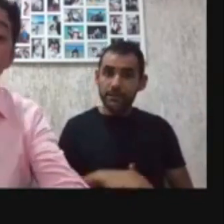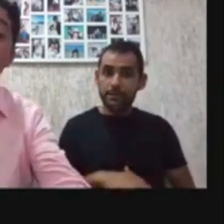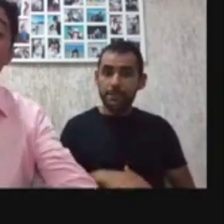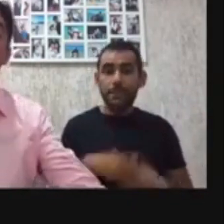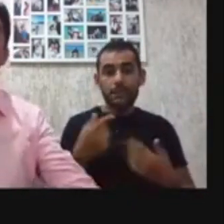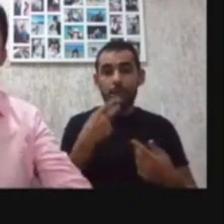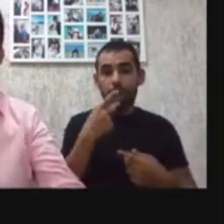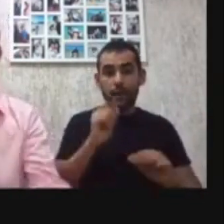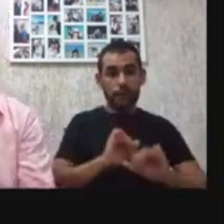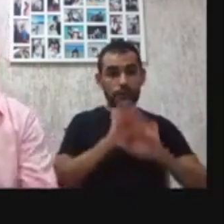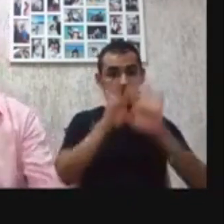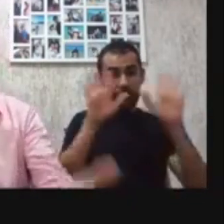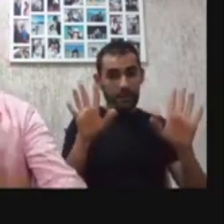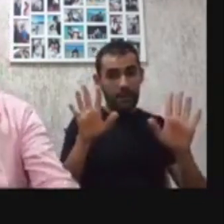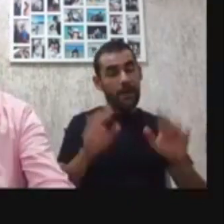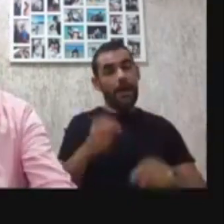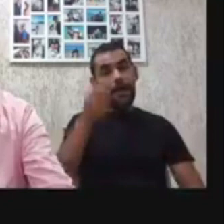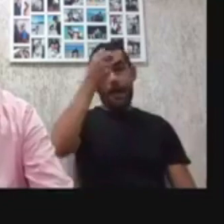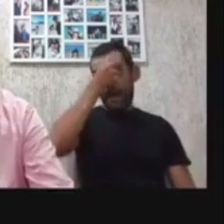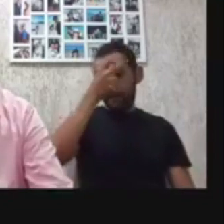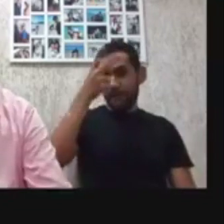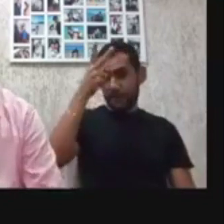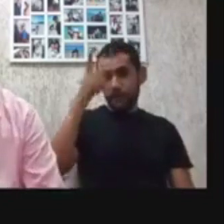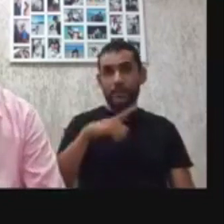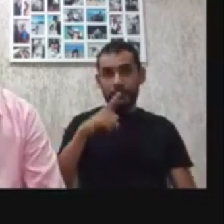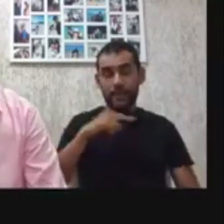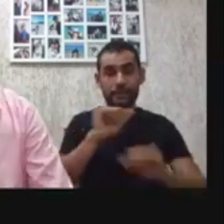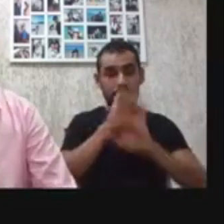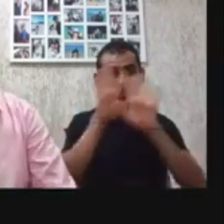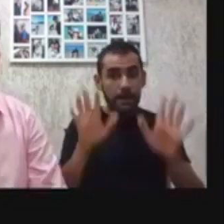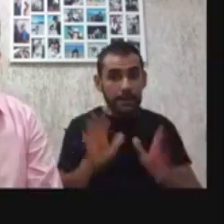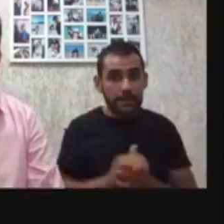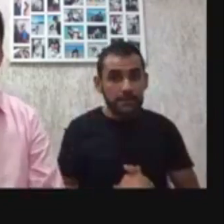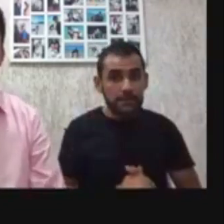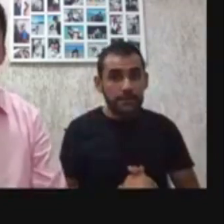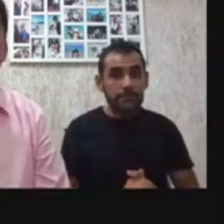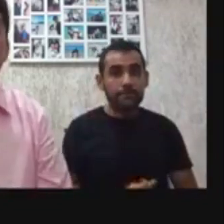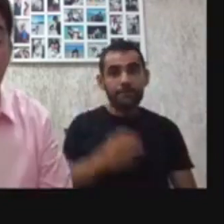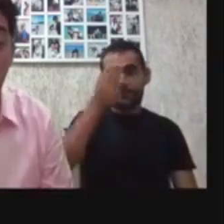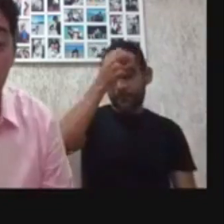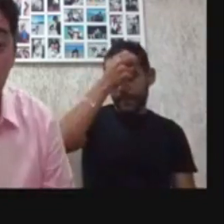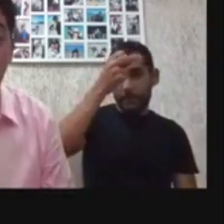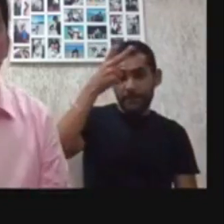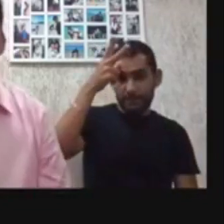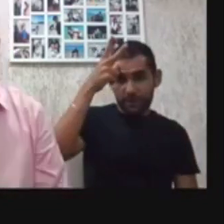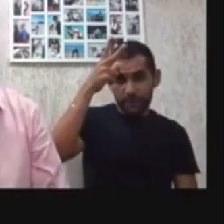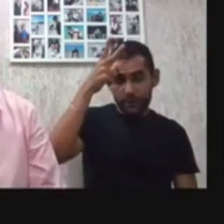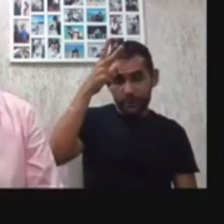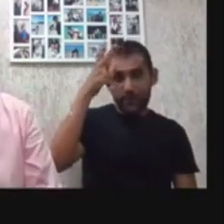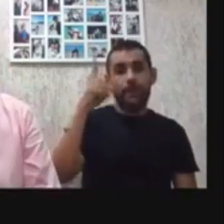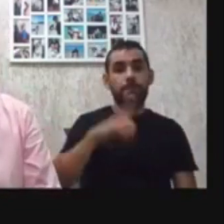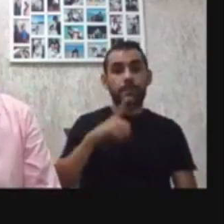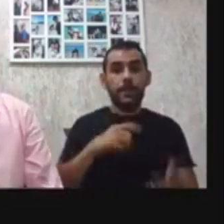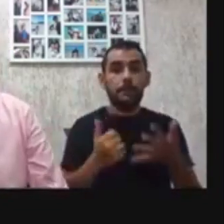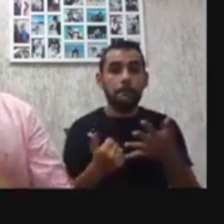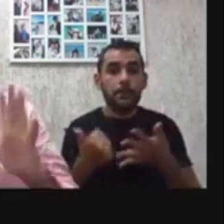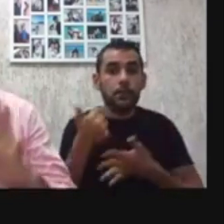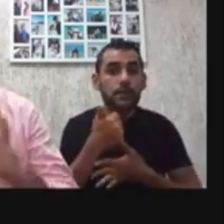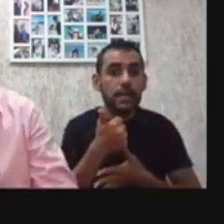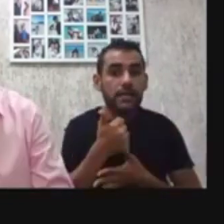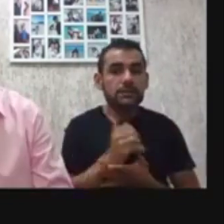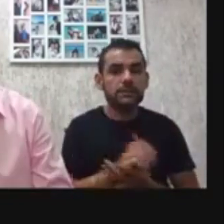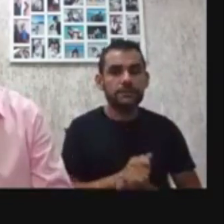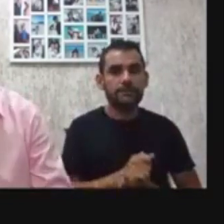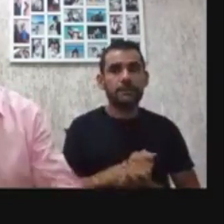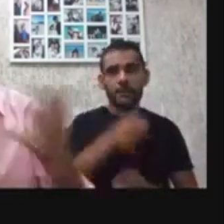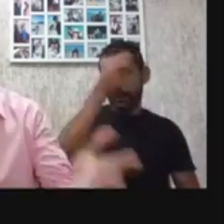falou em transparência aí. A nossa prefeitura tem transparência? Nenhuma. A nossa prefeitura tem prioridade? A